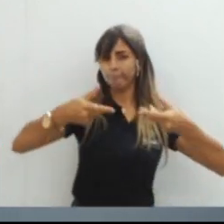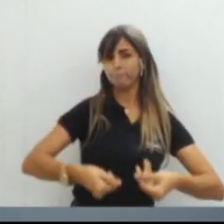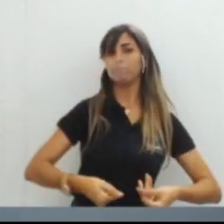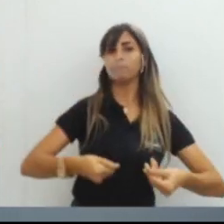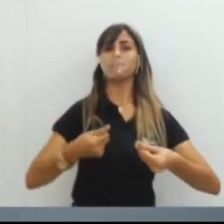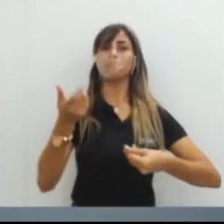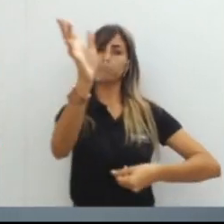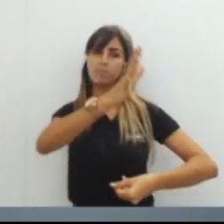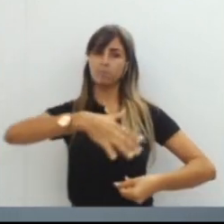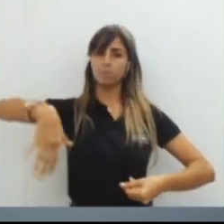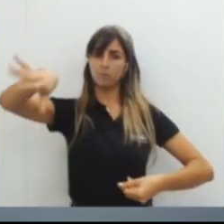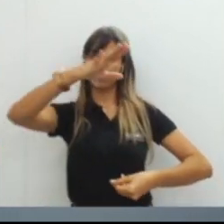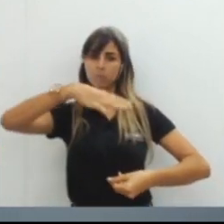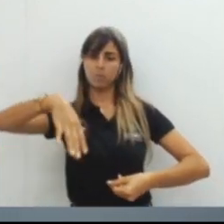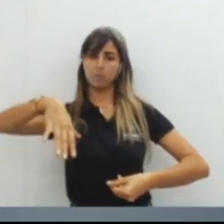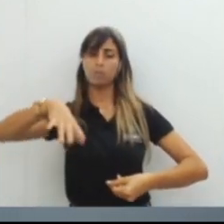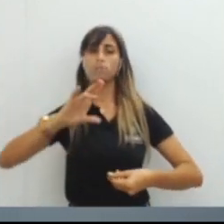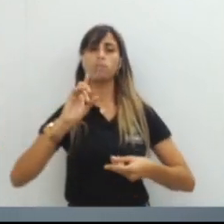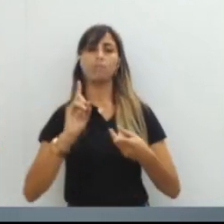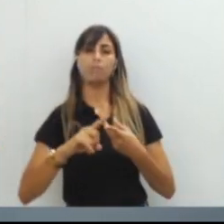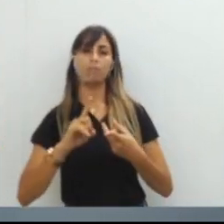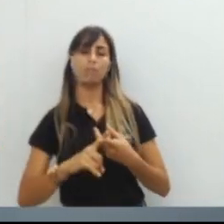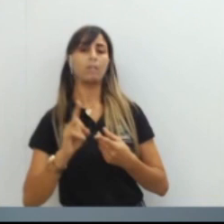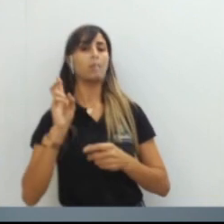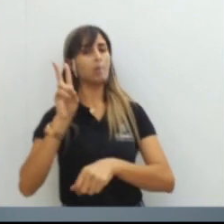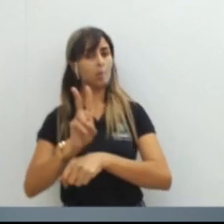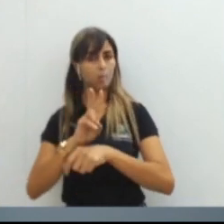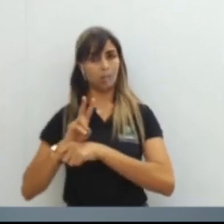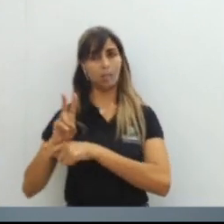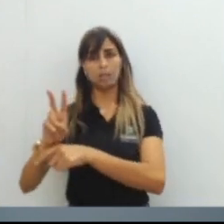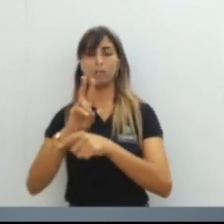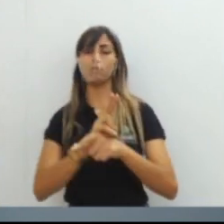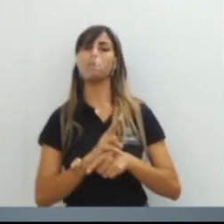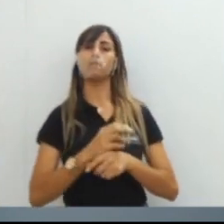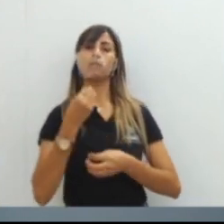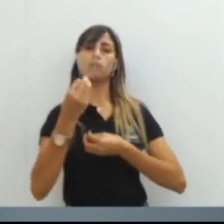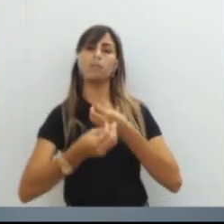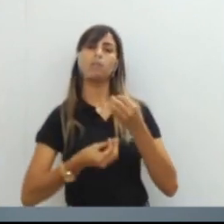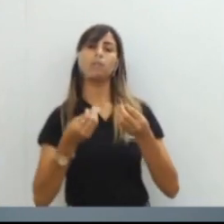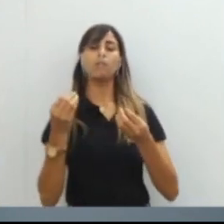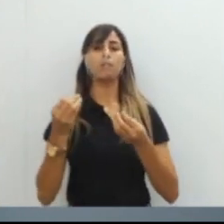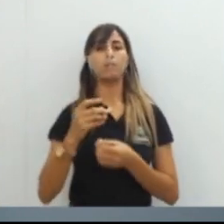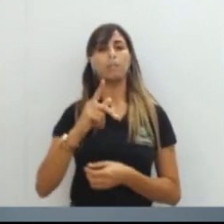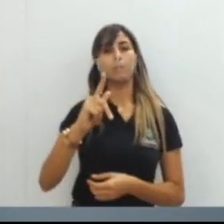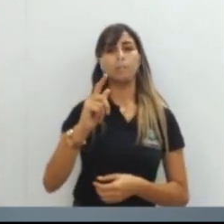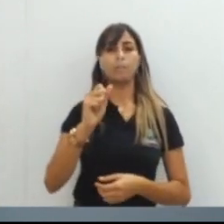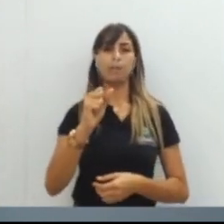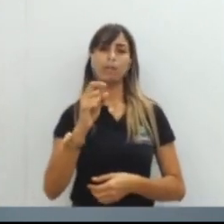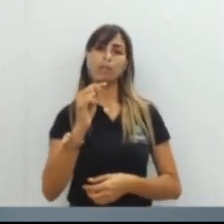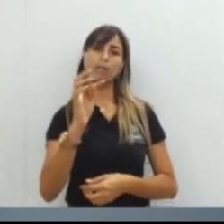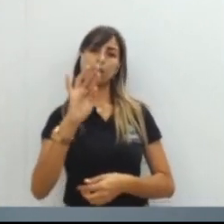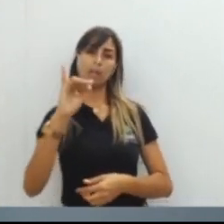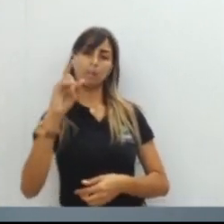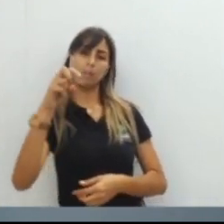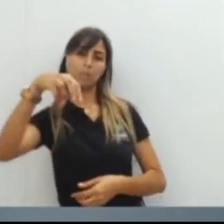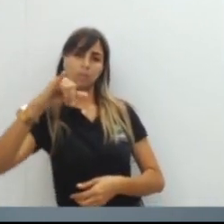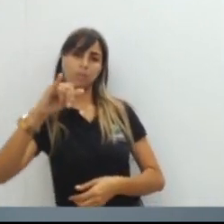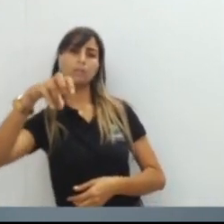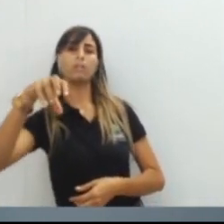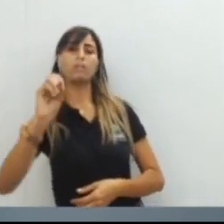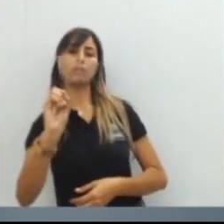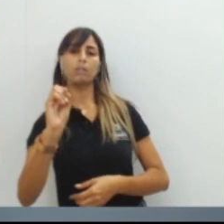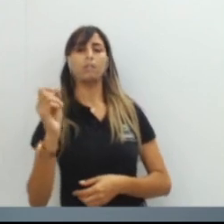do território nacional deve ser preservada como patrimônio biológico existente. Além dessa